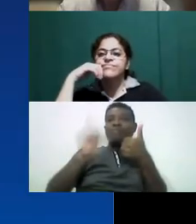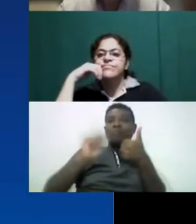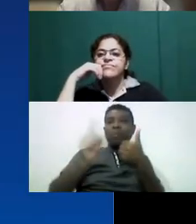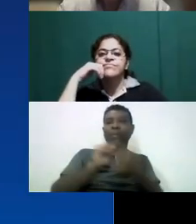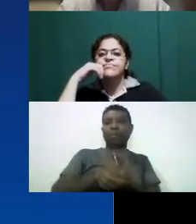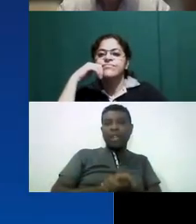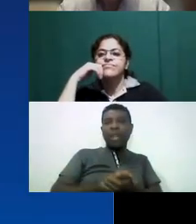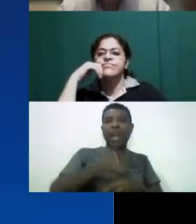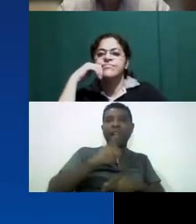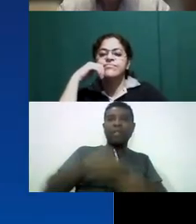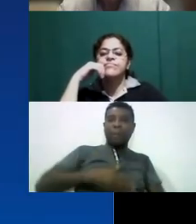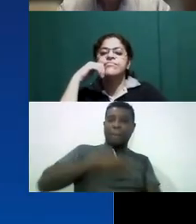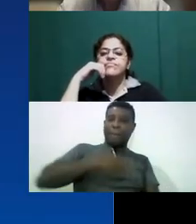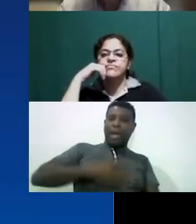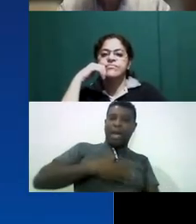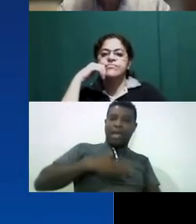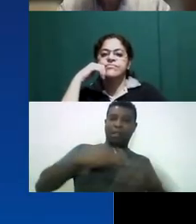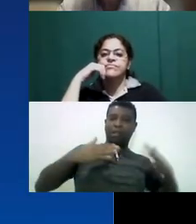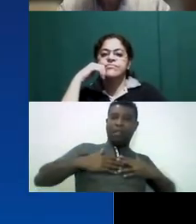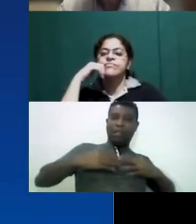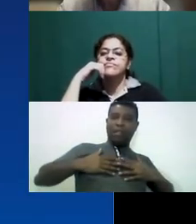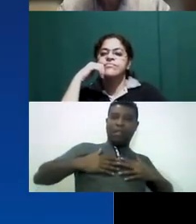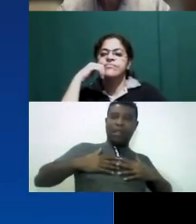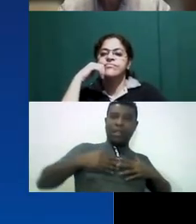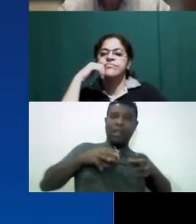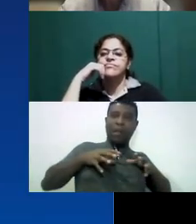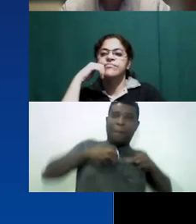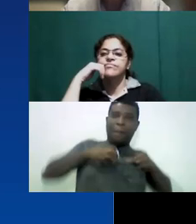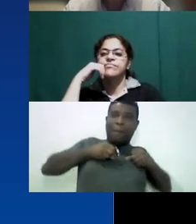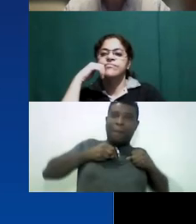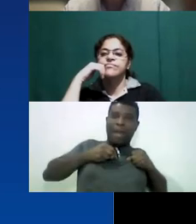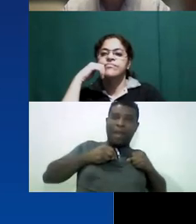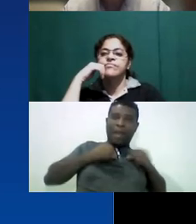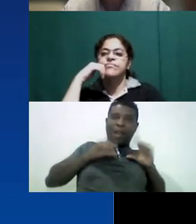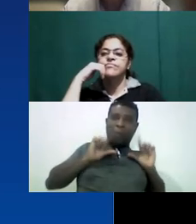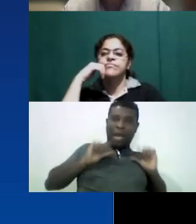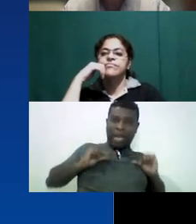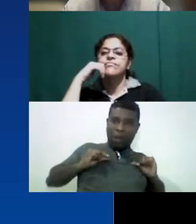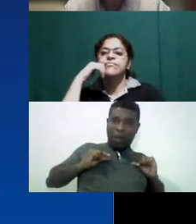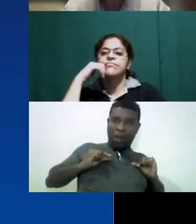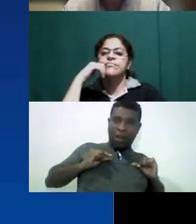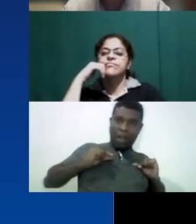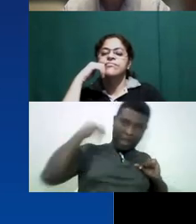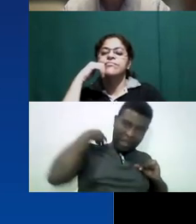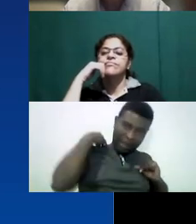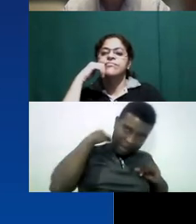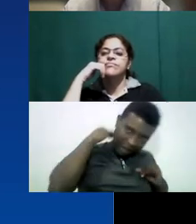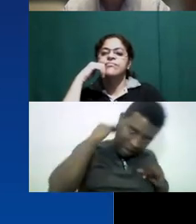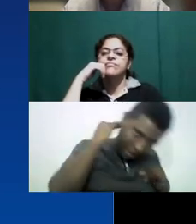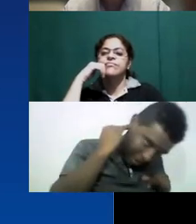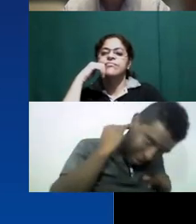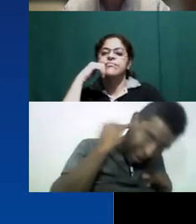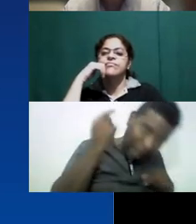da musculatura eretora da espinha, né, pode causar essa tendência de protusão cervical com esse tipo de problema,